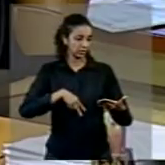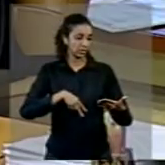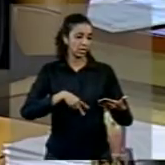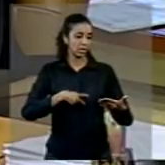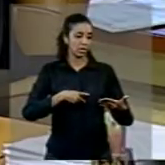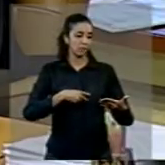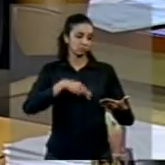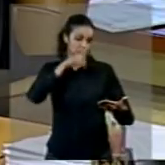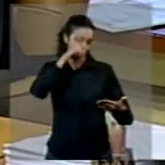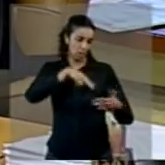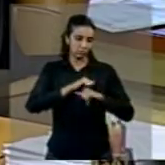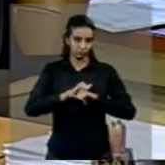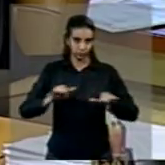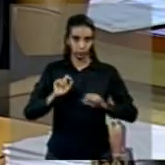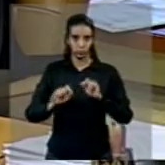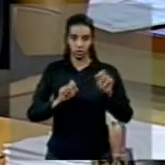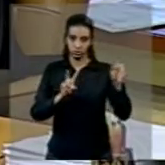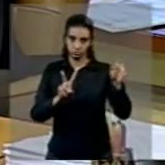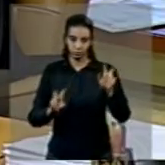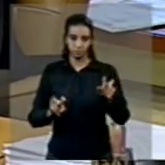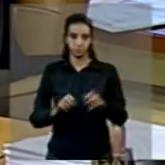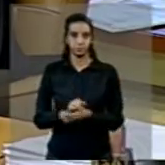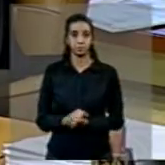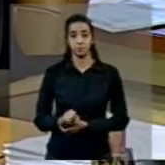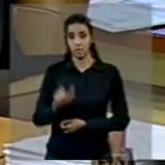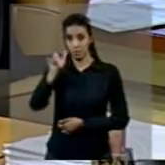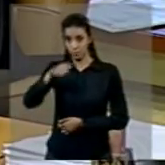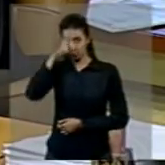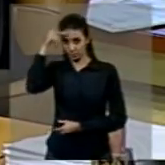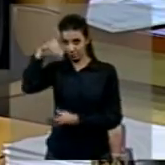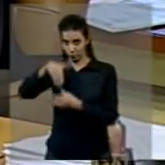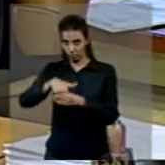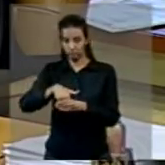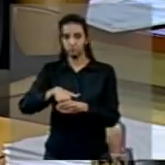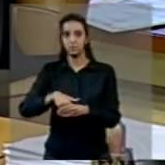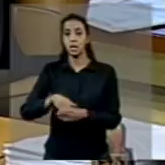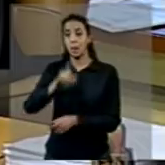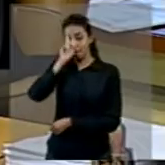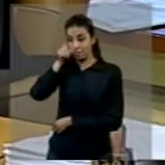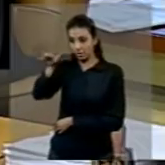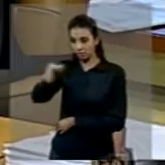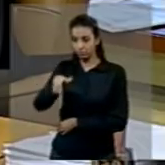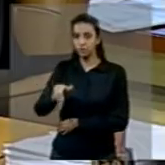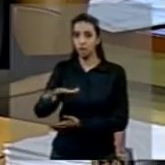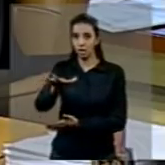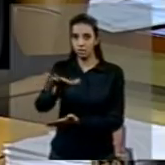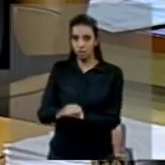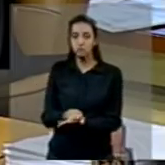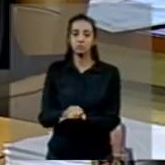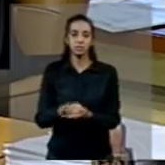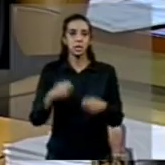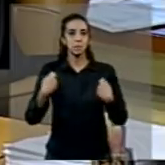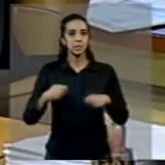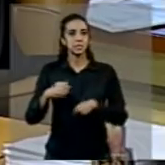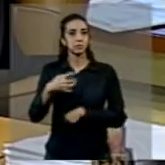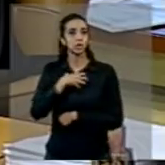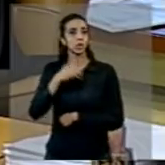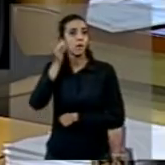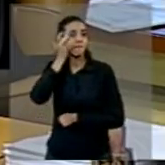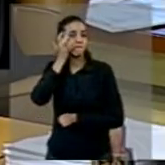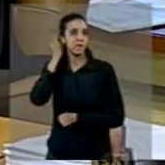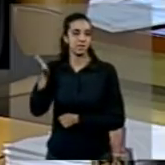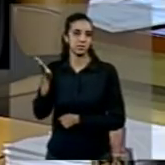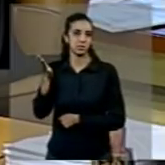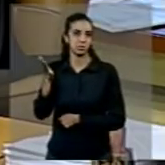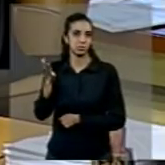aspas, quando o cadastramento dos eleitores é exigido, ele deve ser facilitado e obstáculos para o